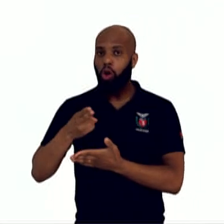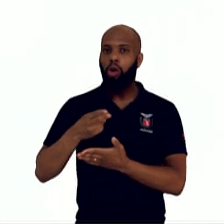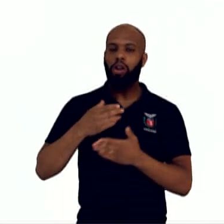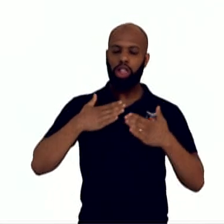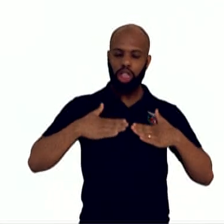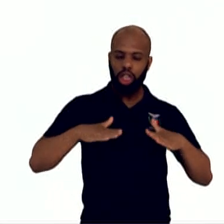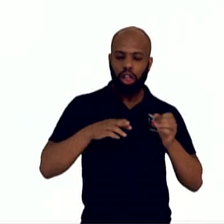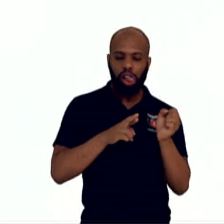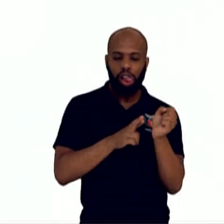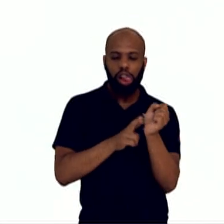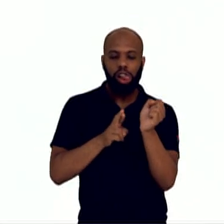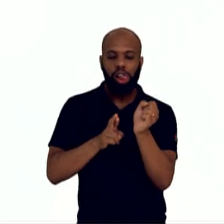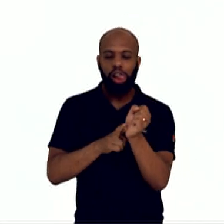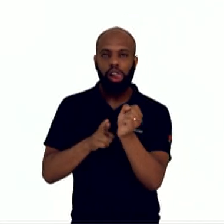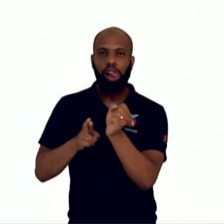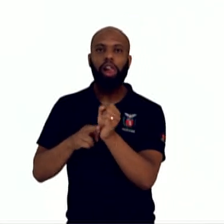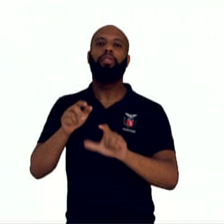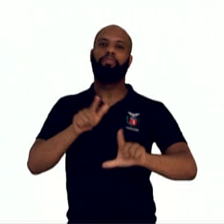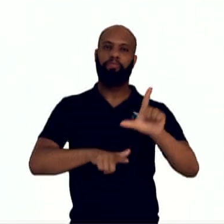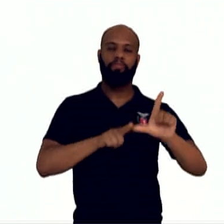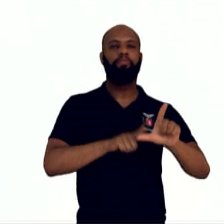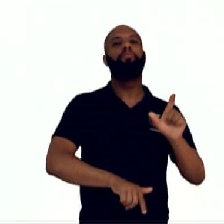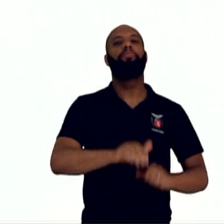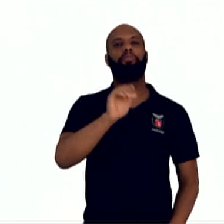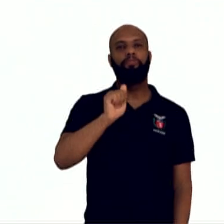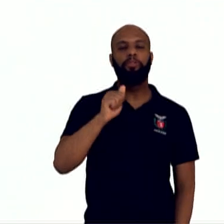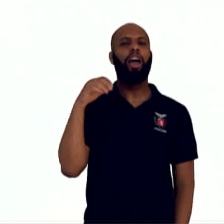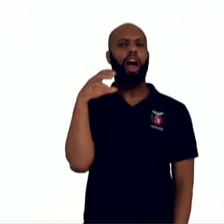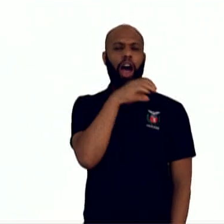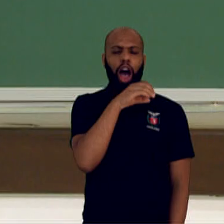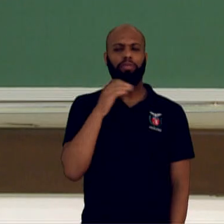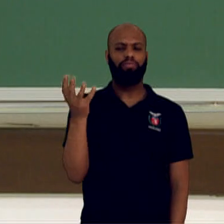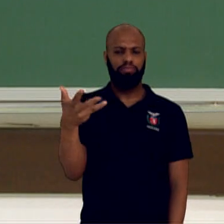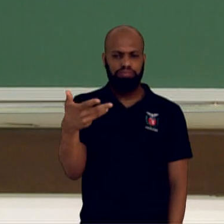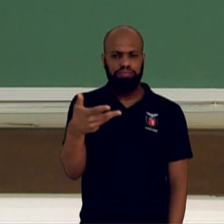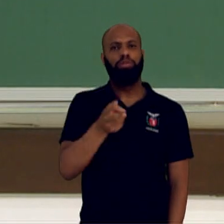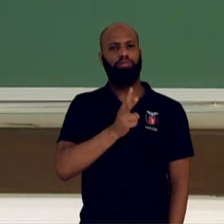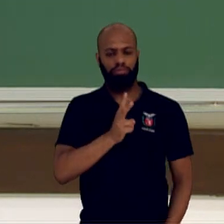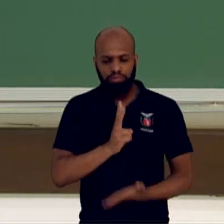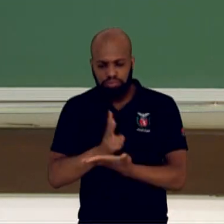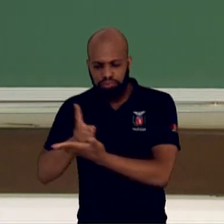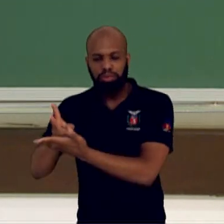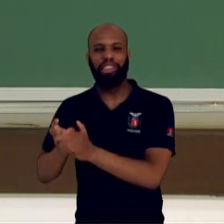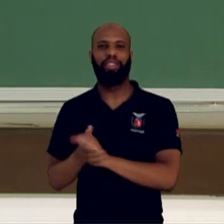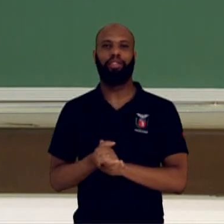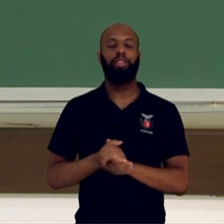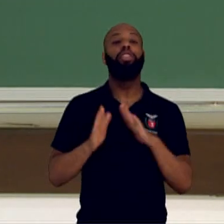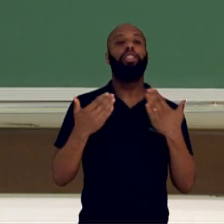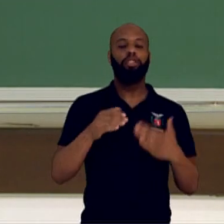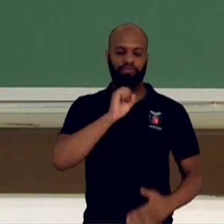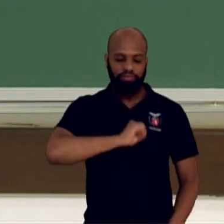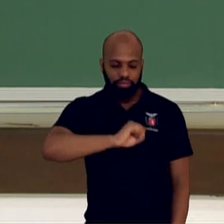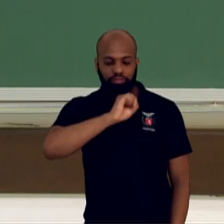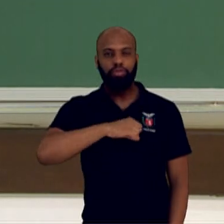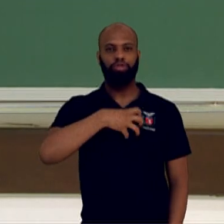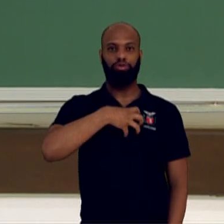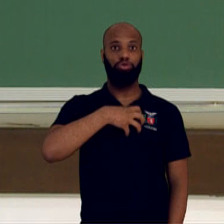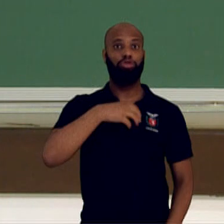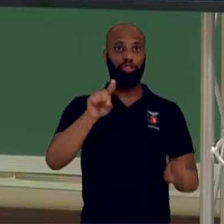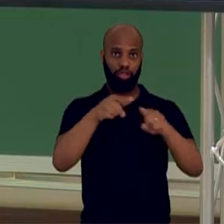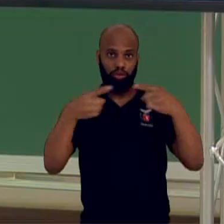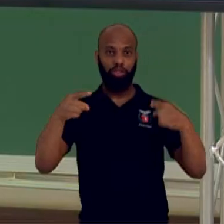espaçadas? Letra A, rápidas e contínuas, certo? Muito bem, o funk ele é um estilo